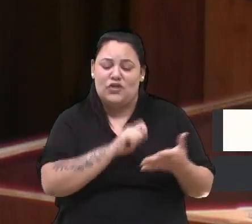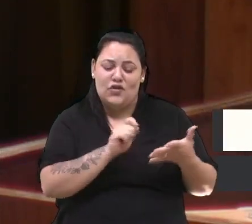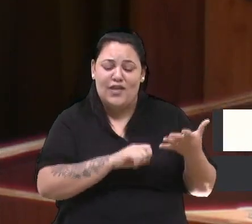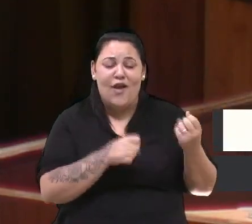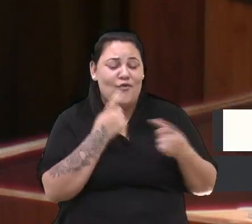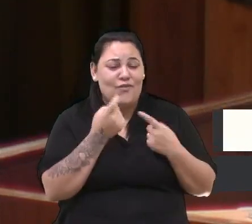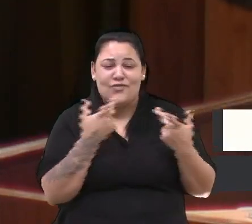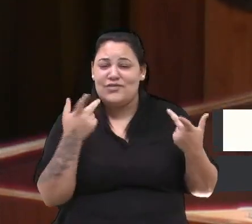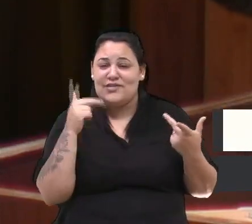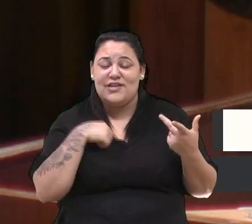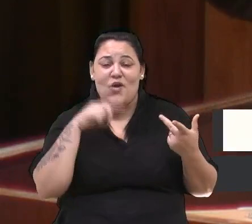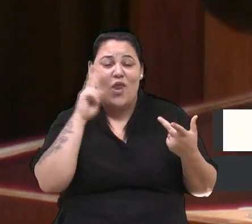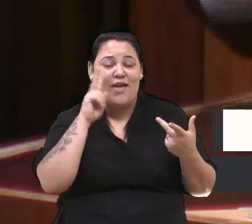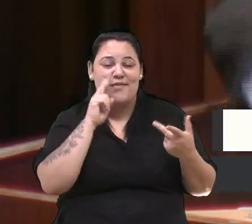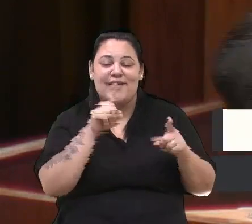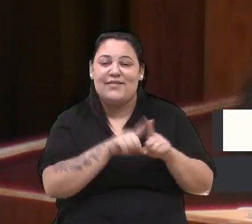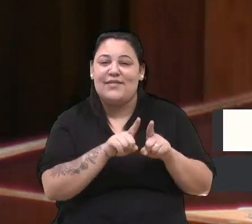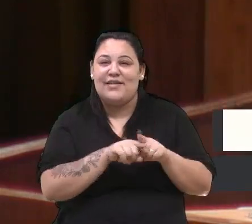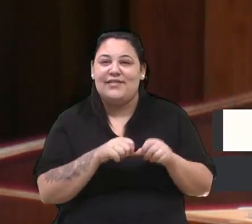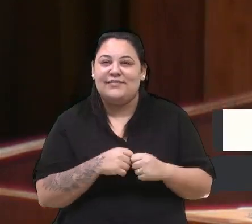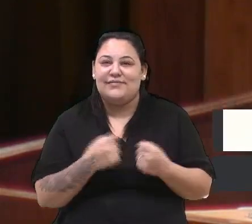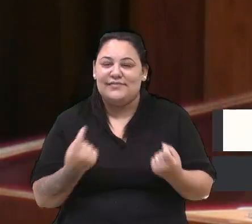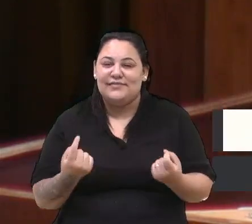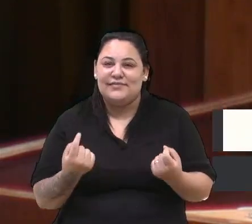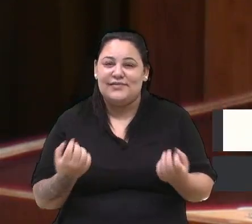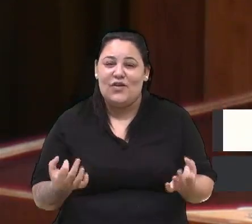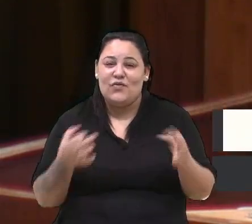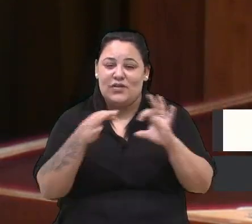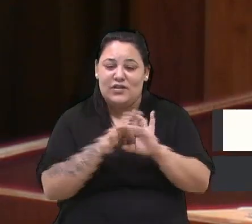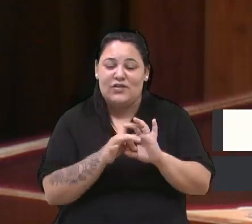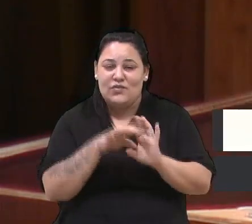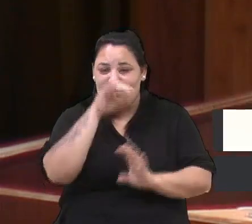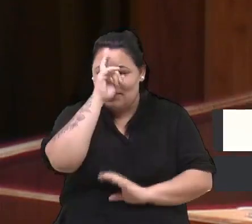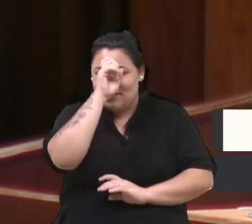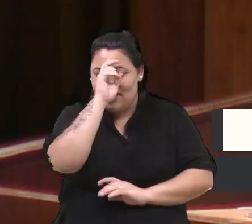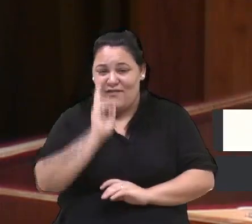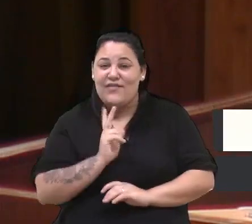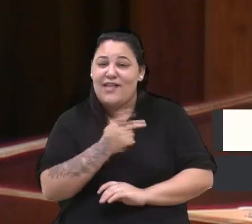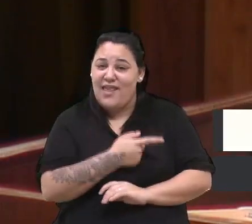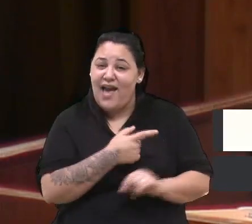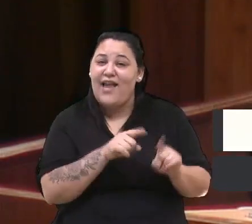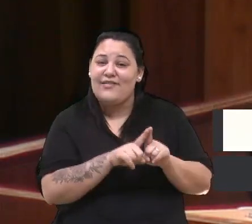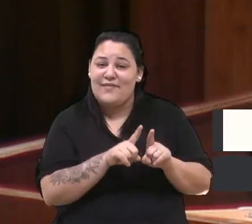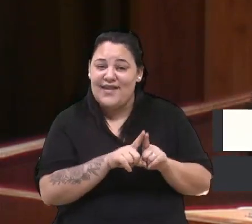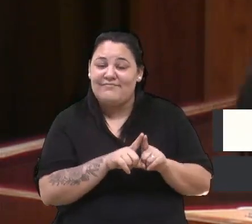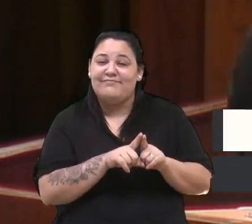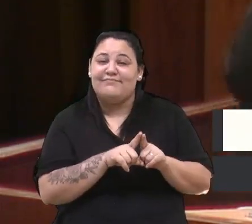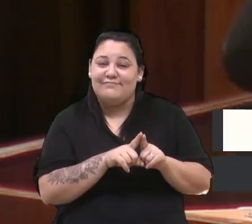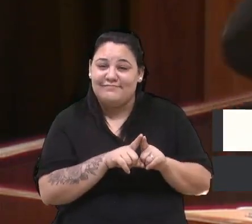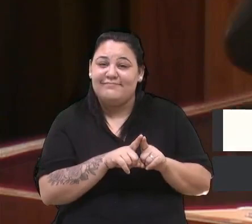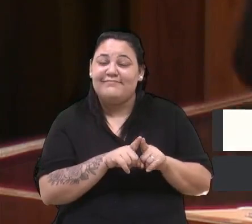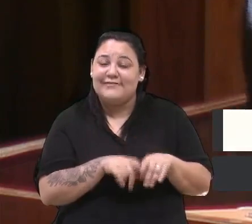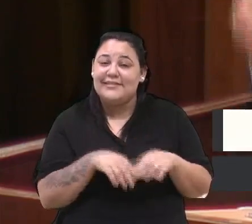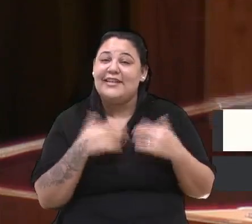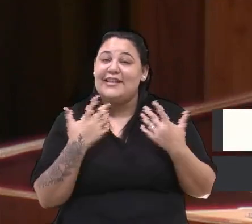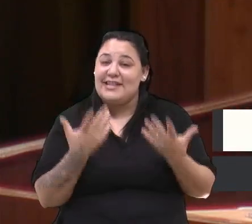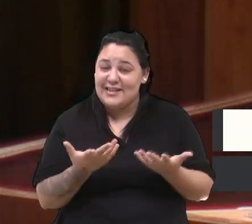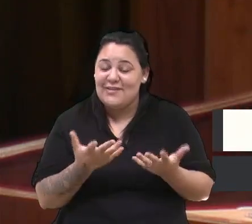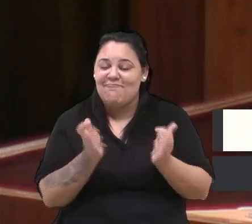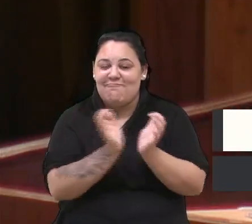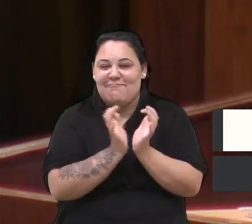aqui. O convênio com o Hospital Veterinário. Então, nobres colegas, quero dizer o seguinte para os